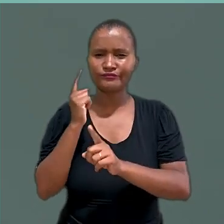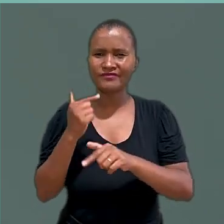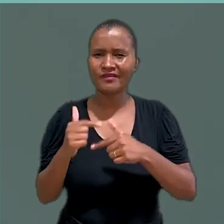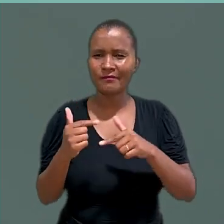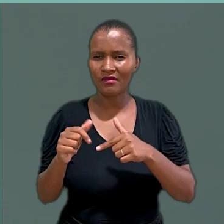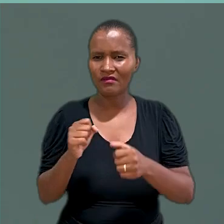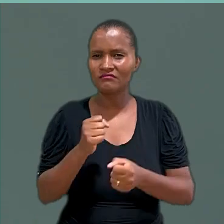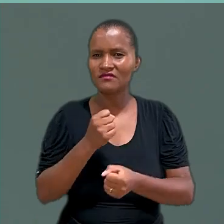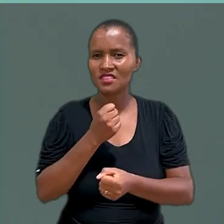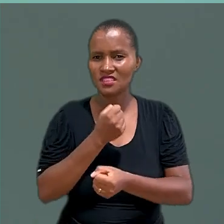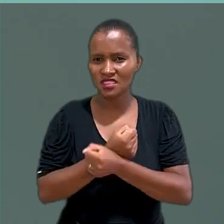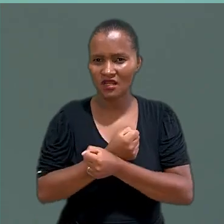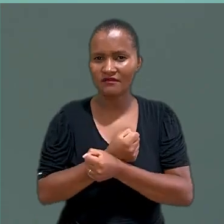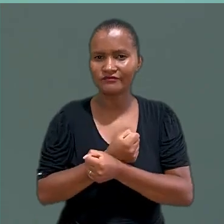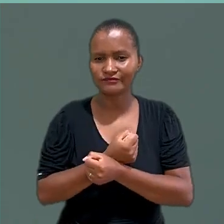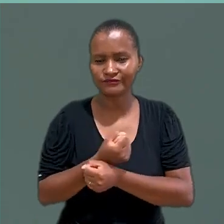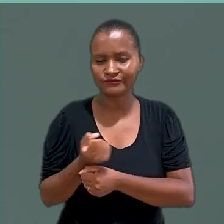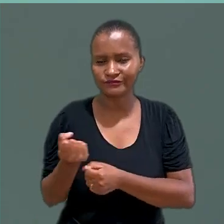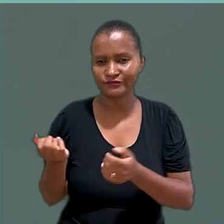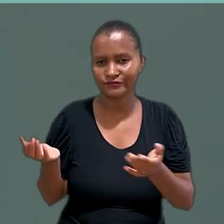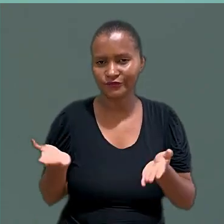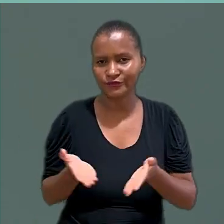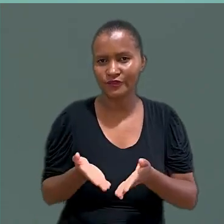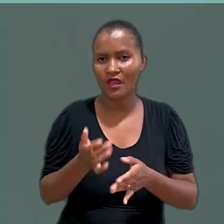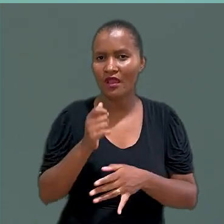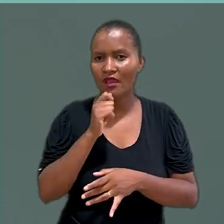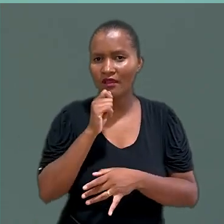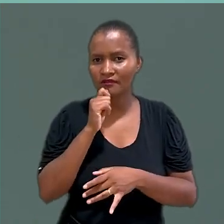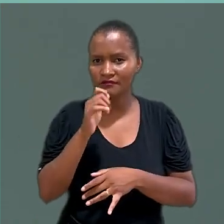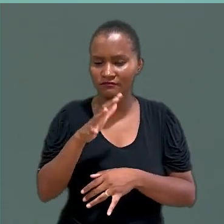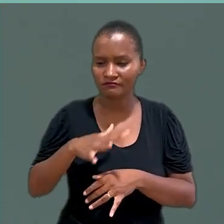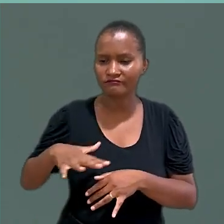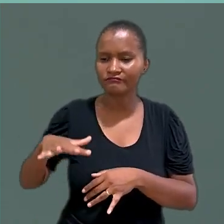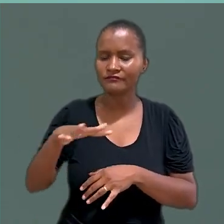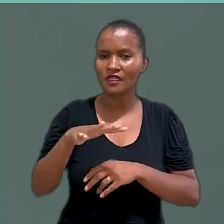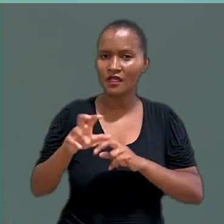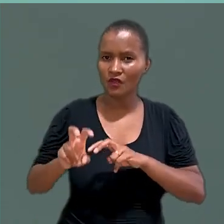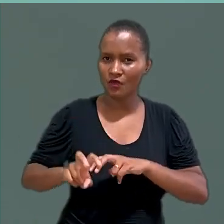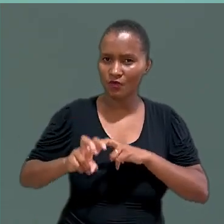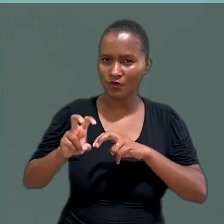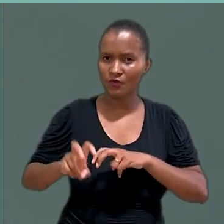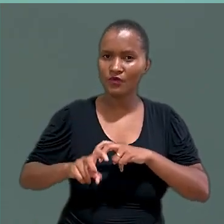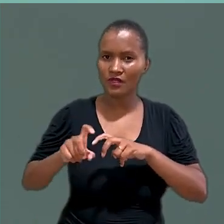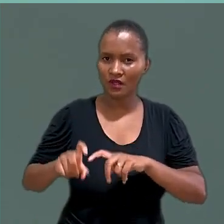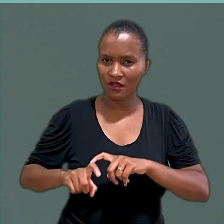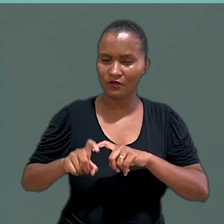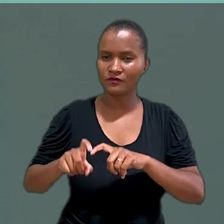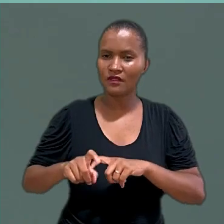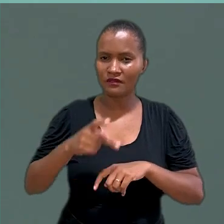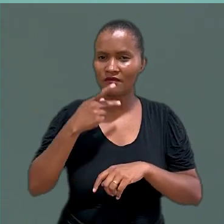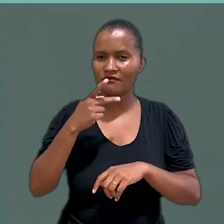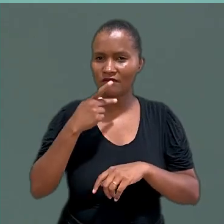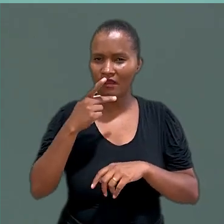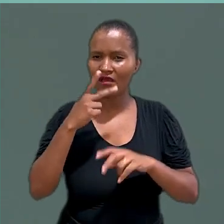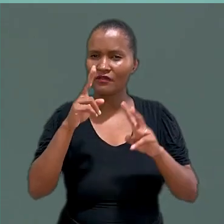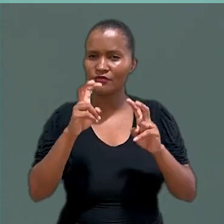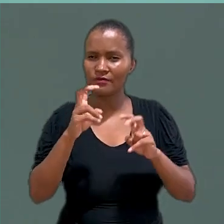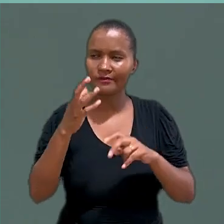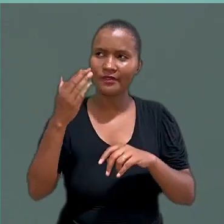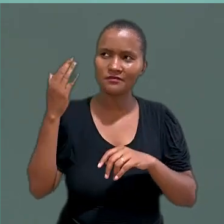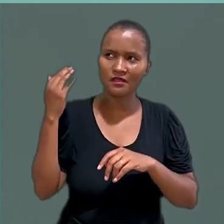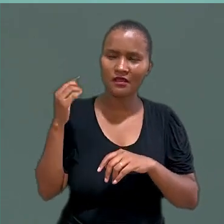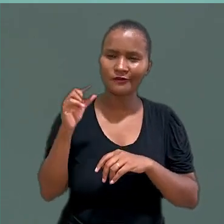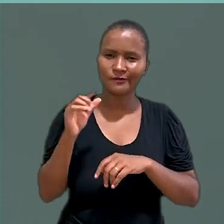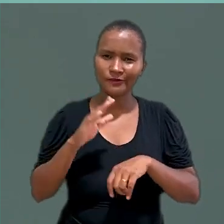de trabalho escravo, né? Essa escravidão contemporânea ainda no meio rural, né? Que diz muito sobre esse nosso